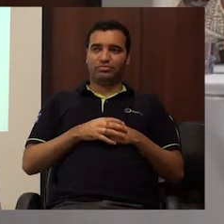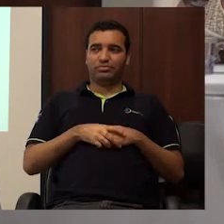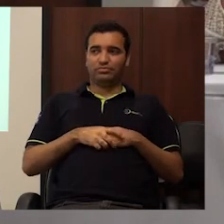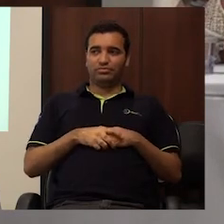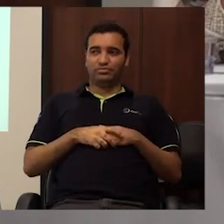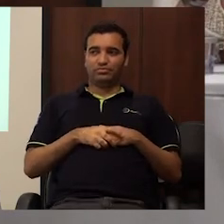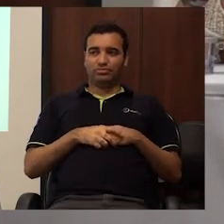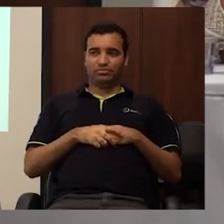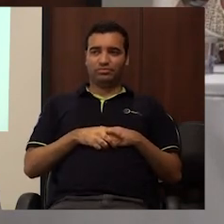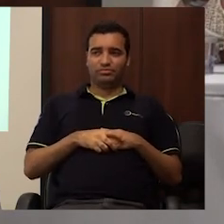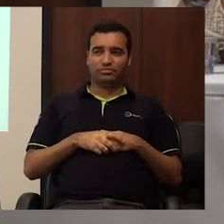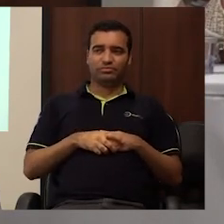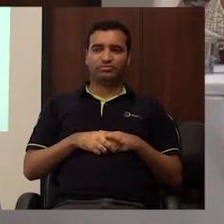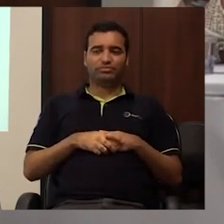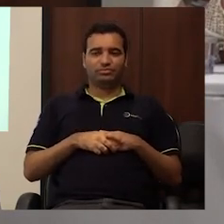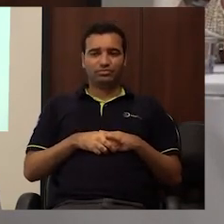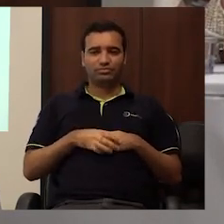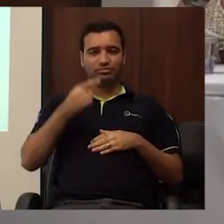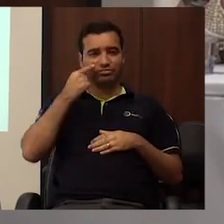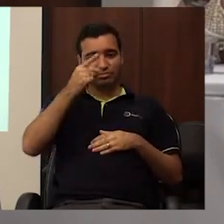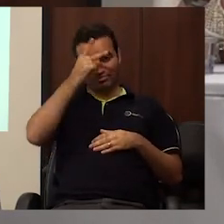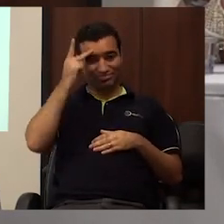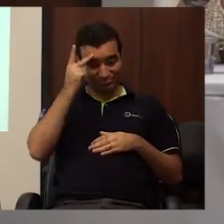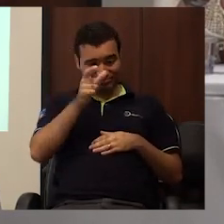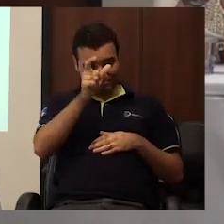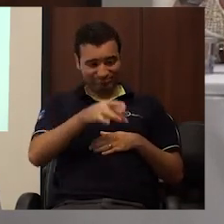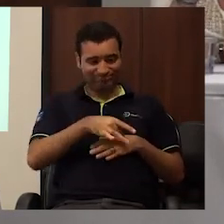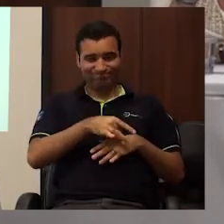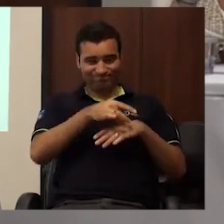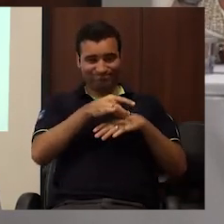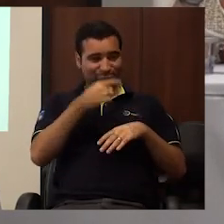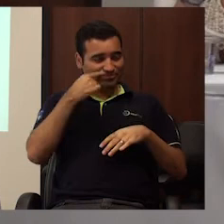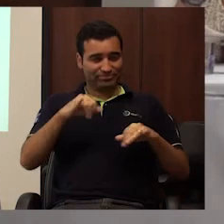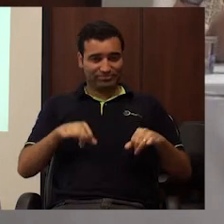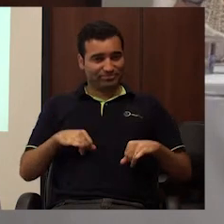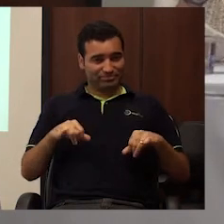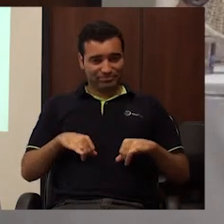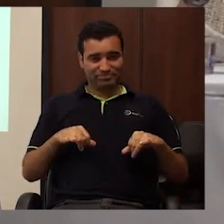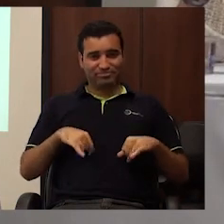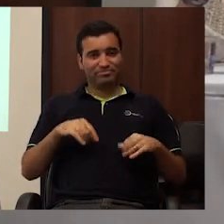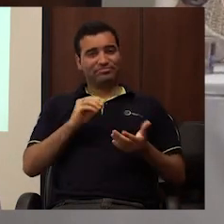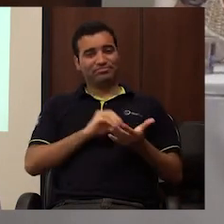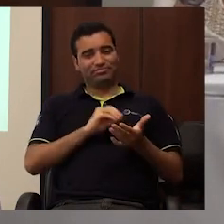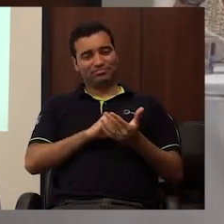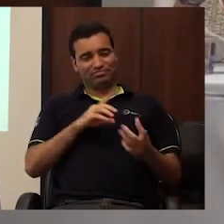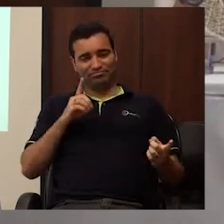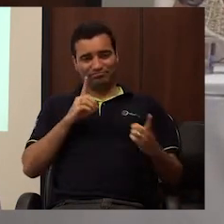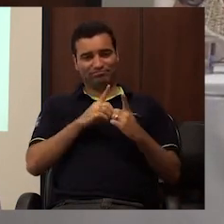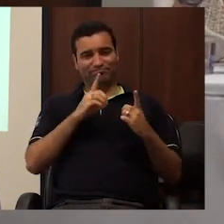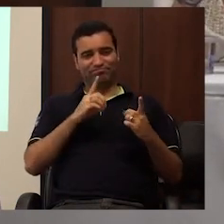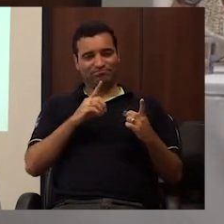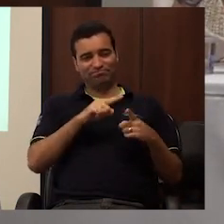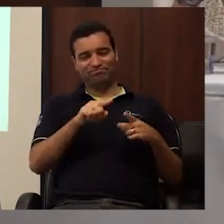em carne e osso, com os indivíduos em carne e osso que estão sofrendo ainda, condições de não atendimento às suas